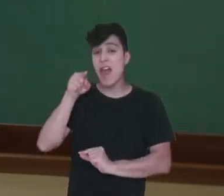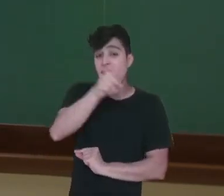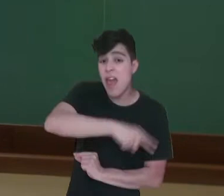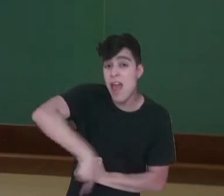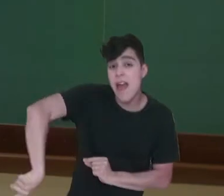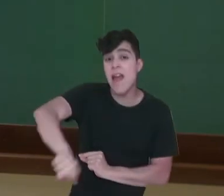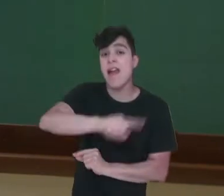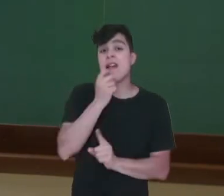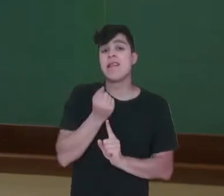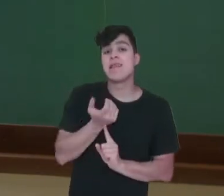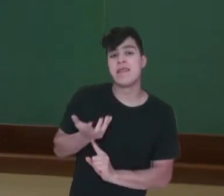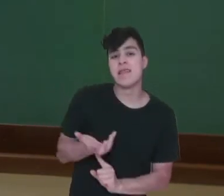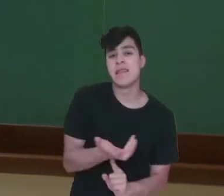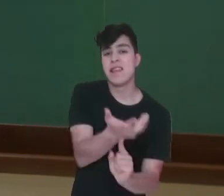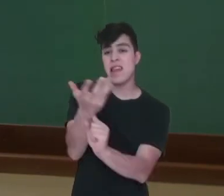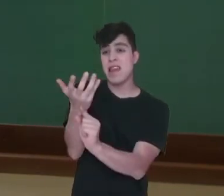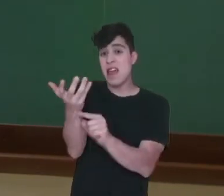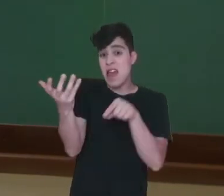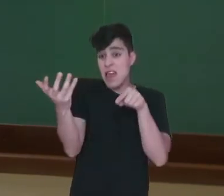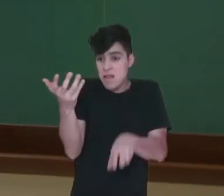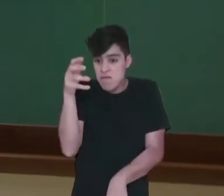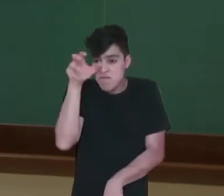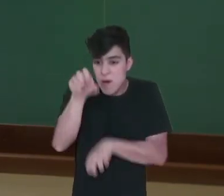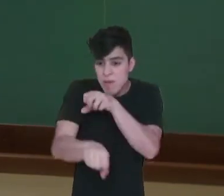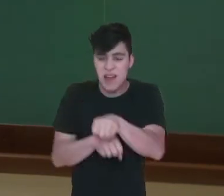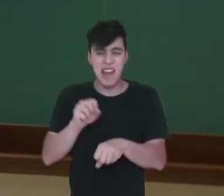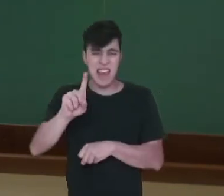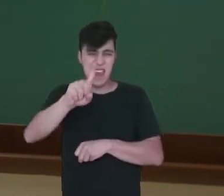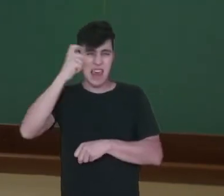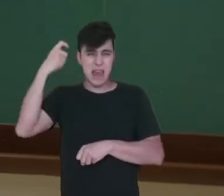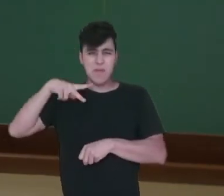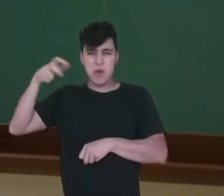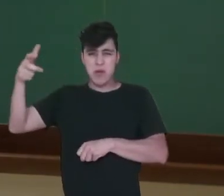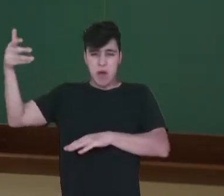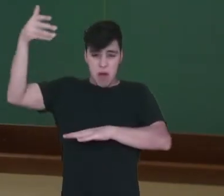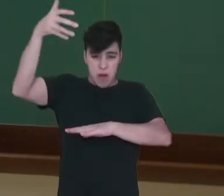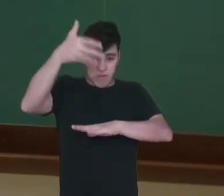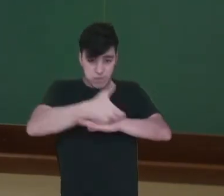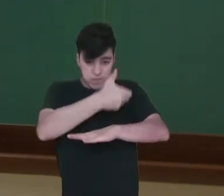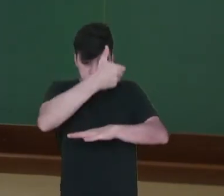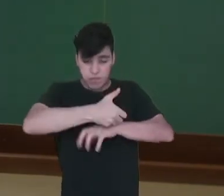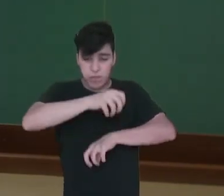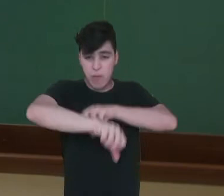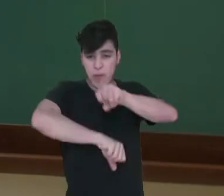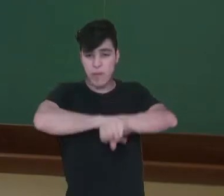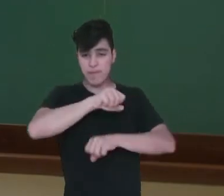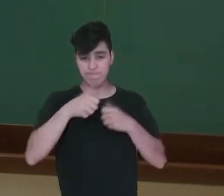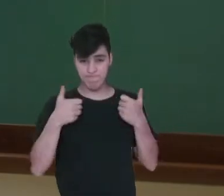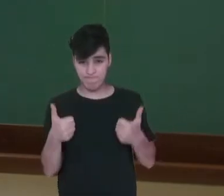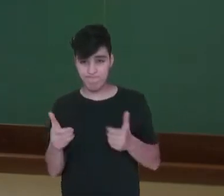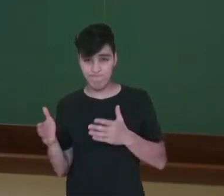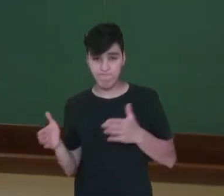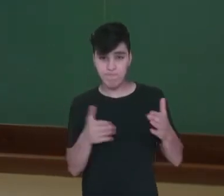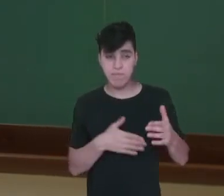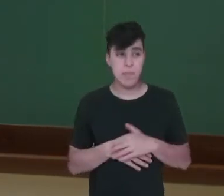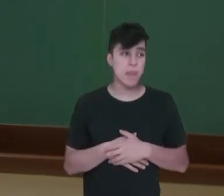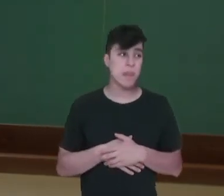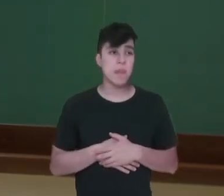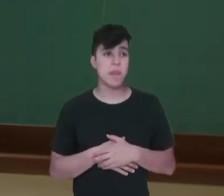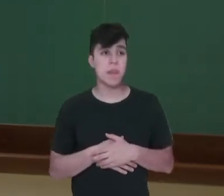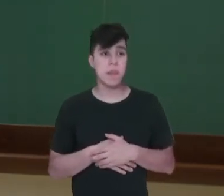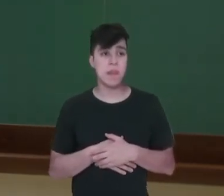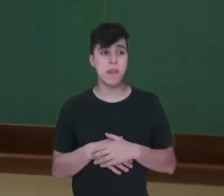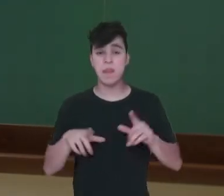que cobria o território brasileiro na chegada dos portugueses aqui. Outro fator importante para a gente destacar ali é a